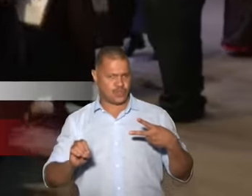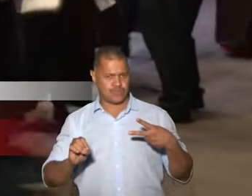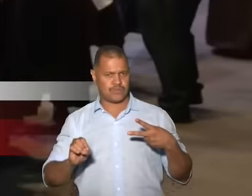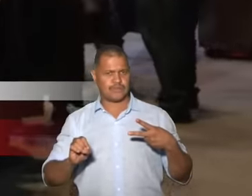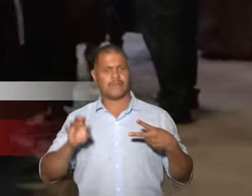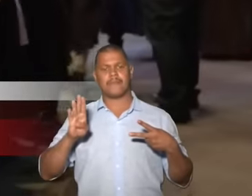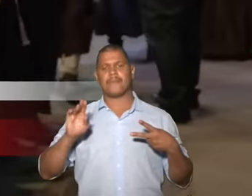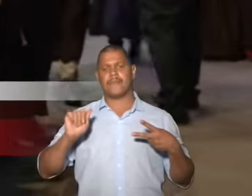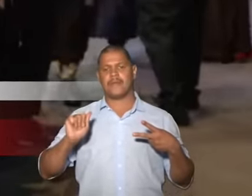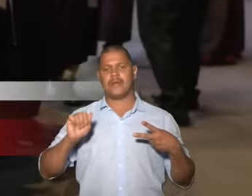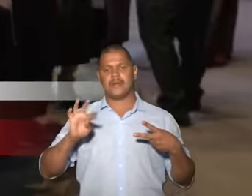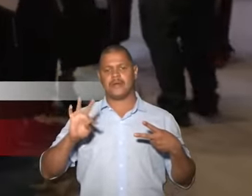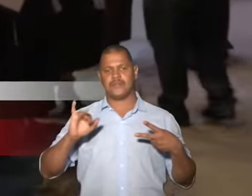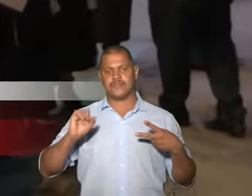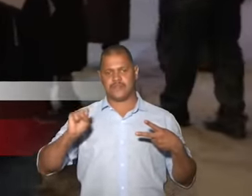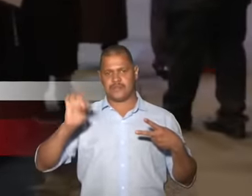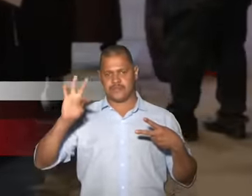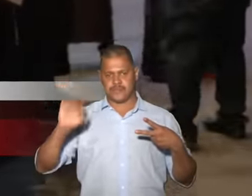Delfino.